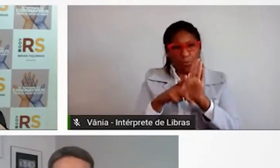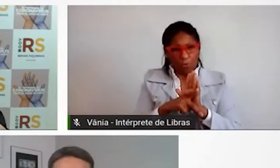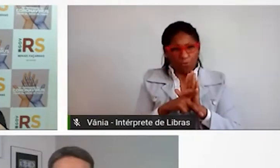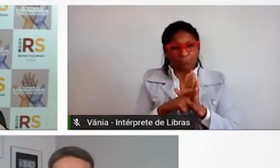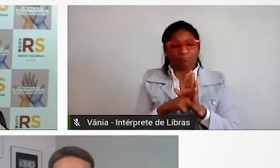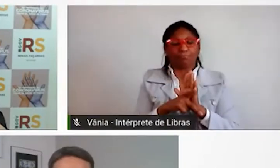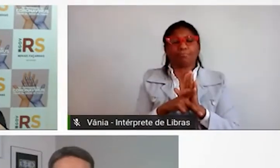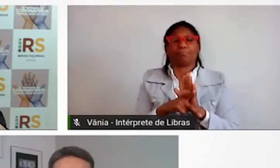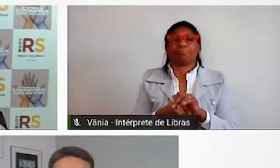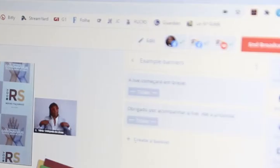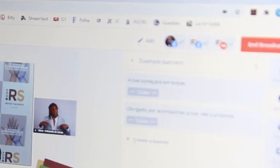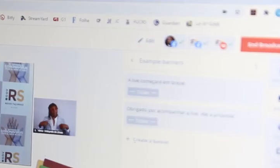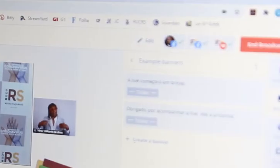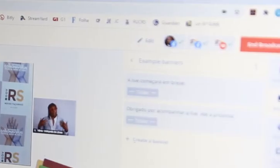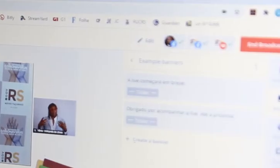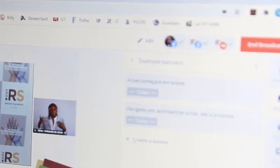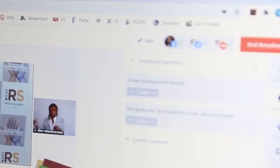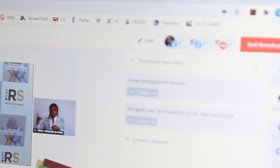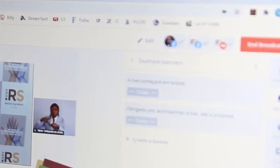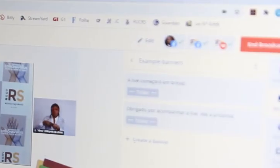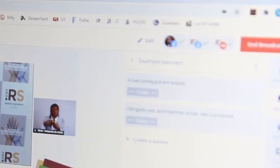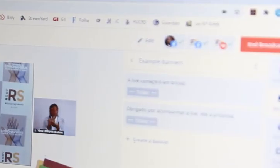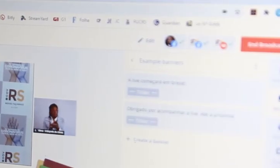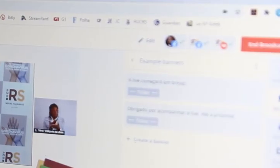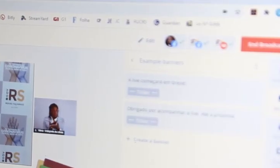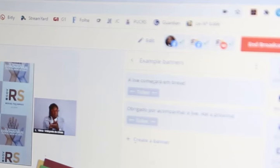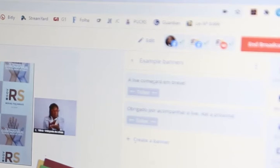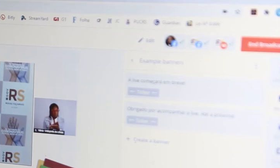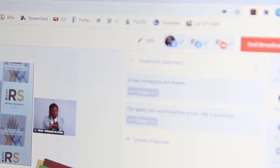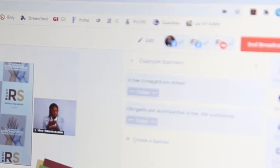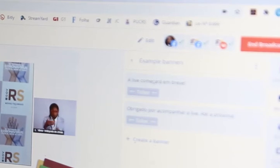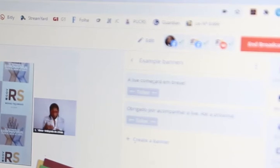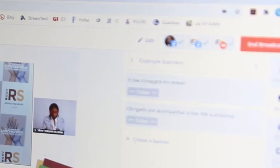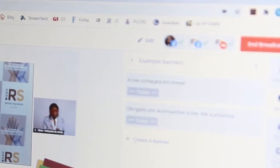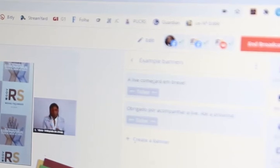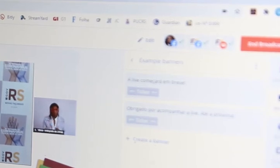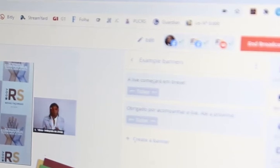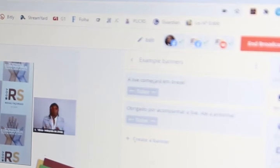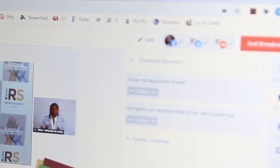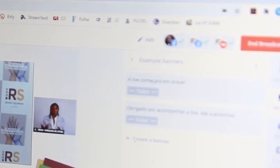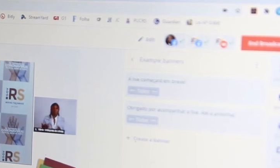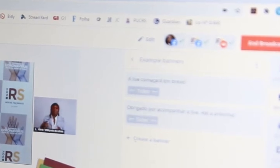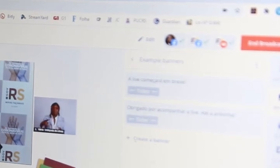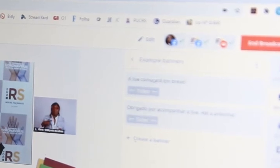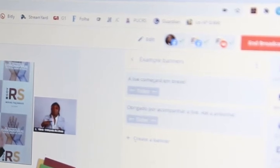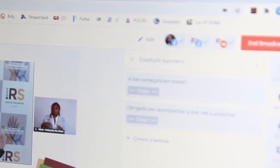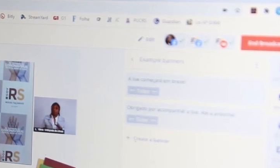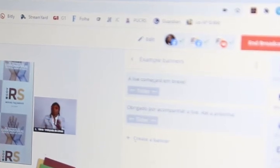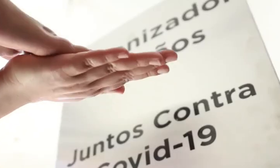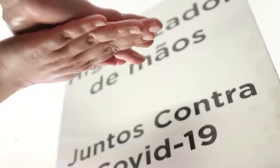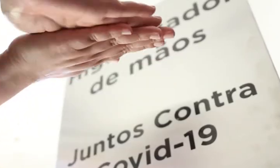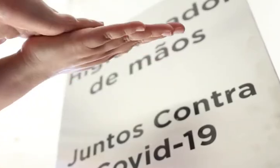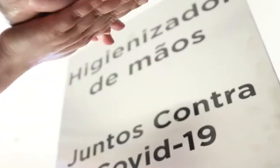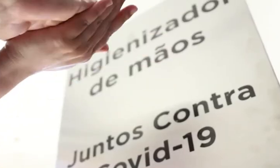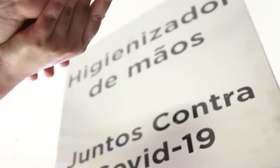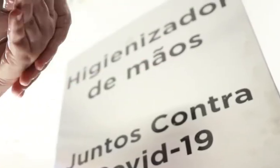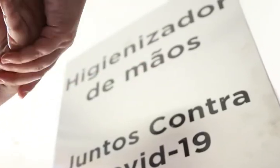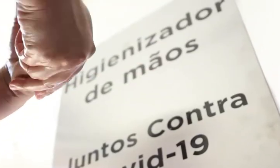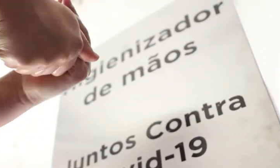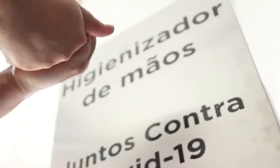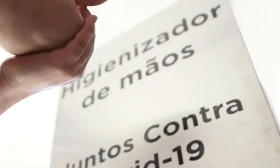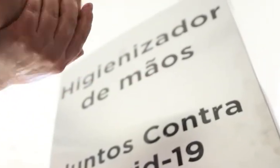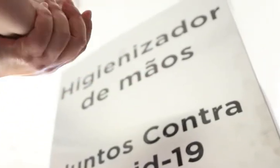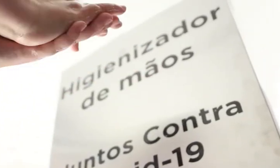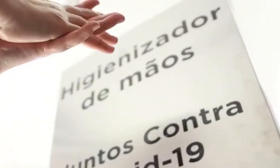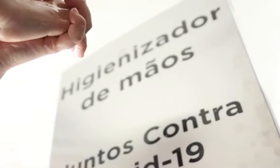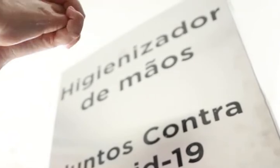pela Covid-19, além de contar com um incremento de mais de 100% da rede hospitalar, o que permitiu a abertura